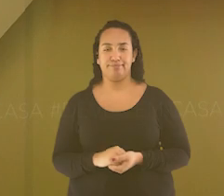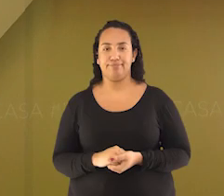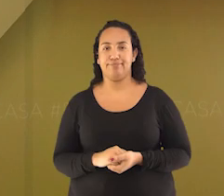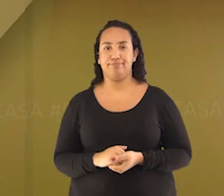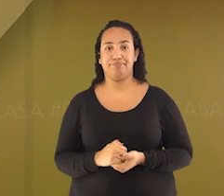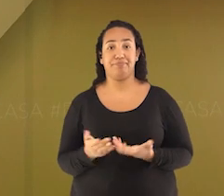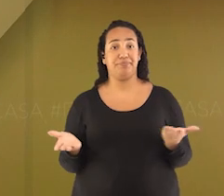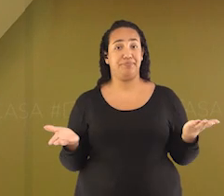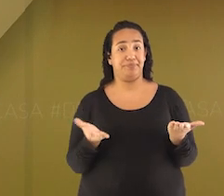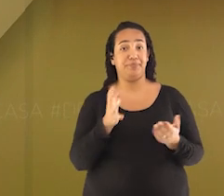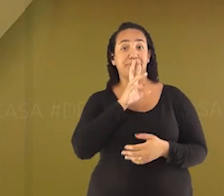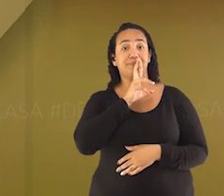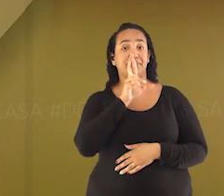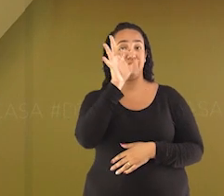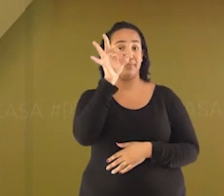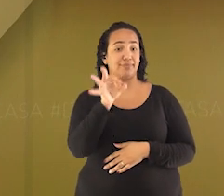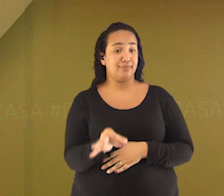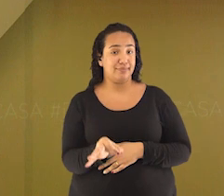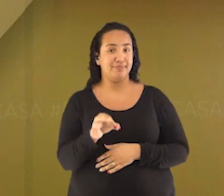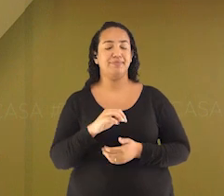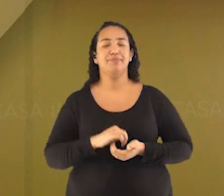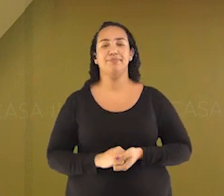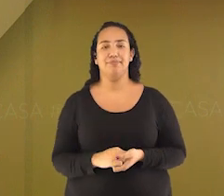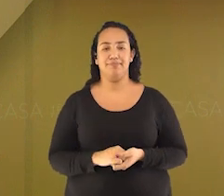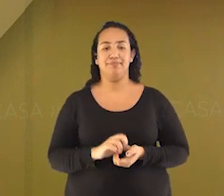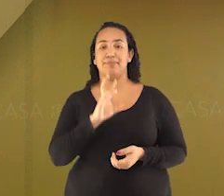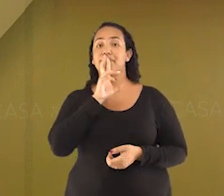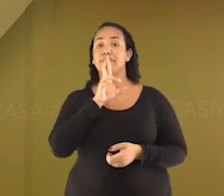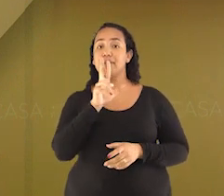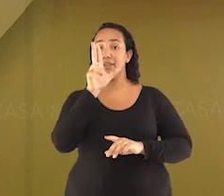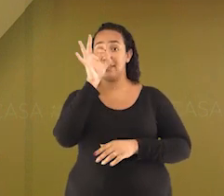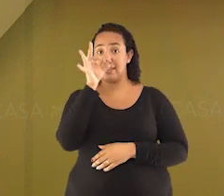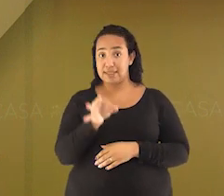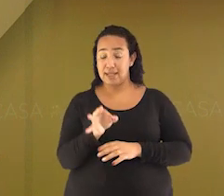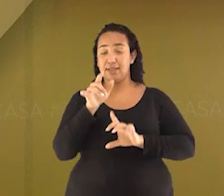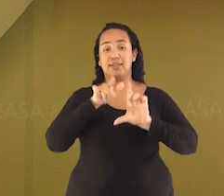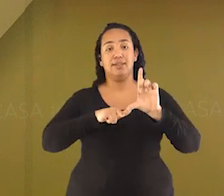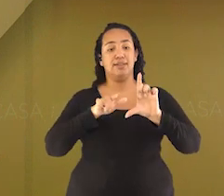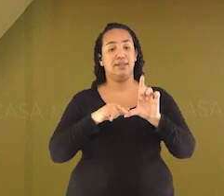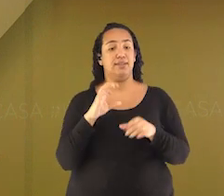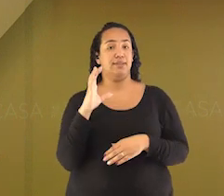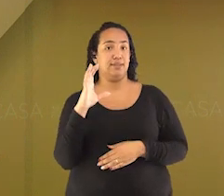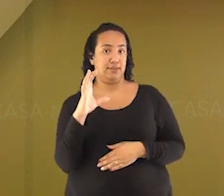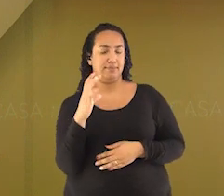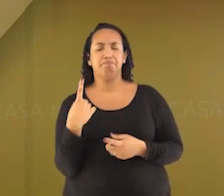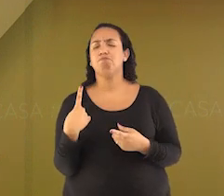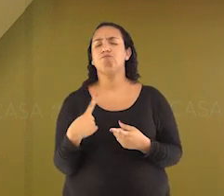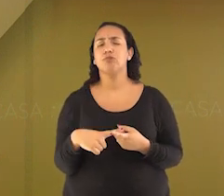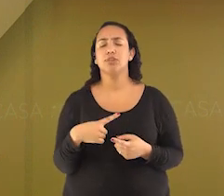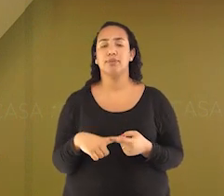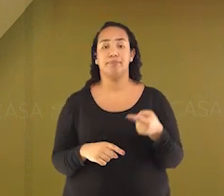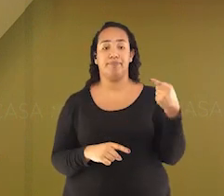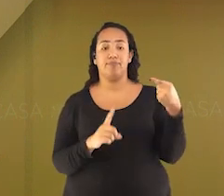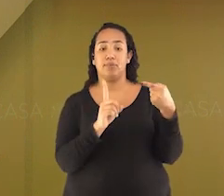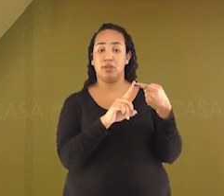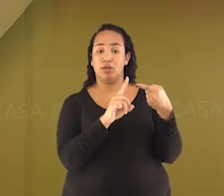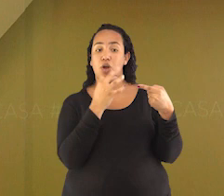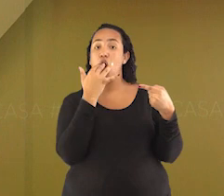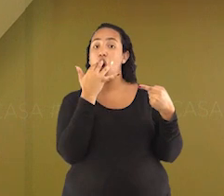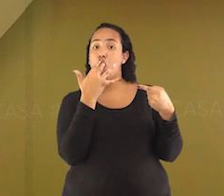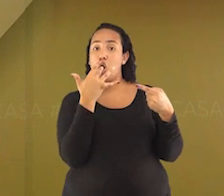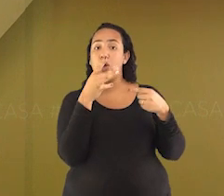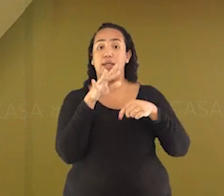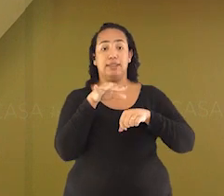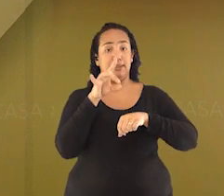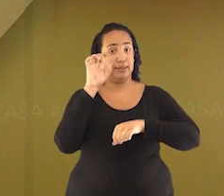Gente, e voltamos com a nossa correção. A alternativa correta é a letra C. Isso porque, na letra A, apesar da